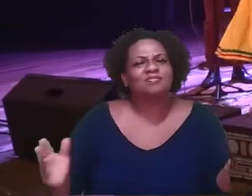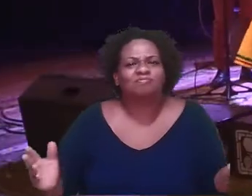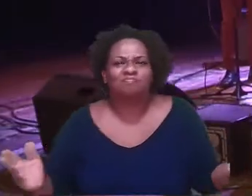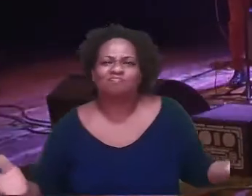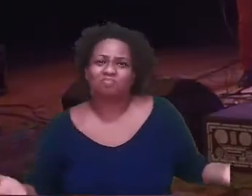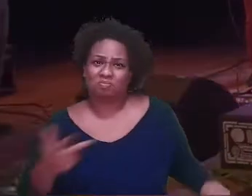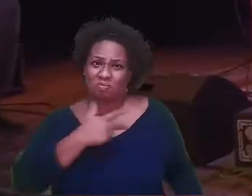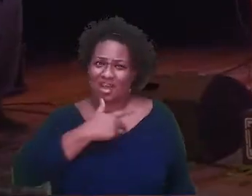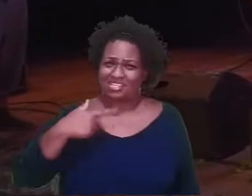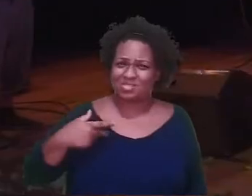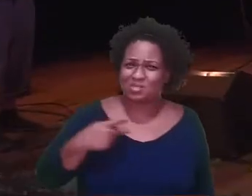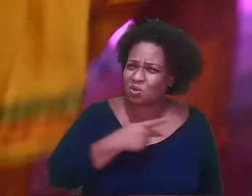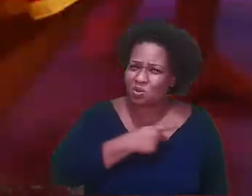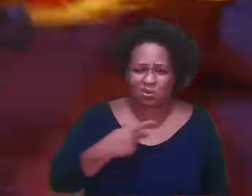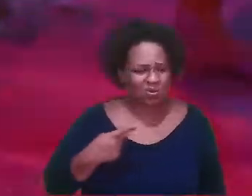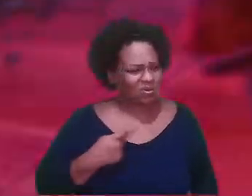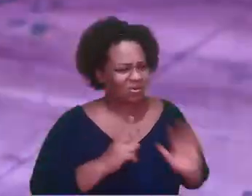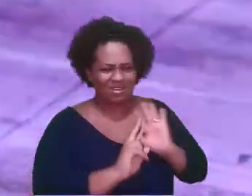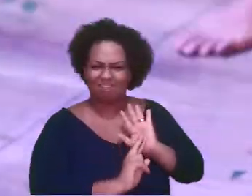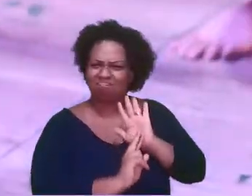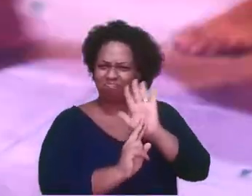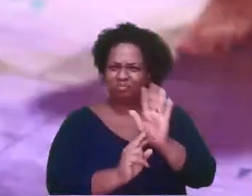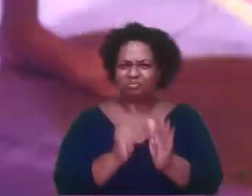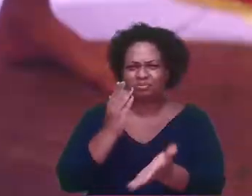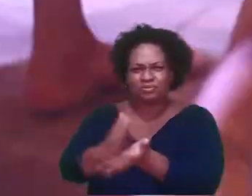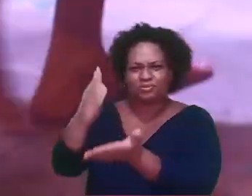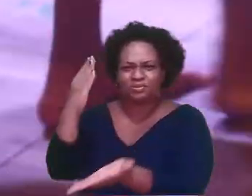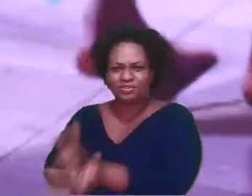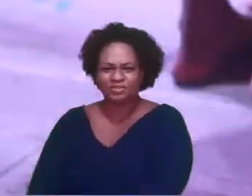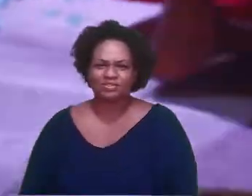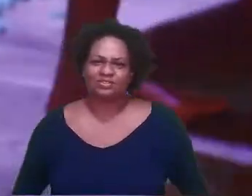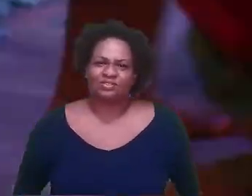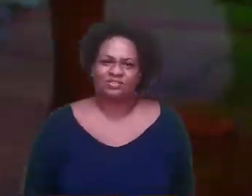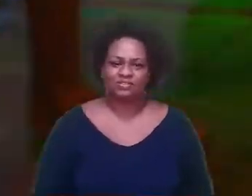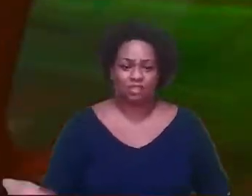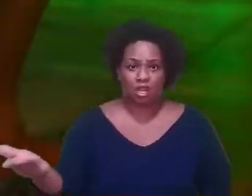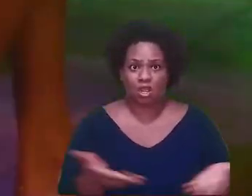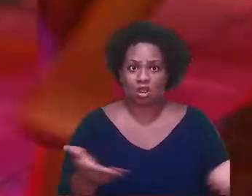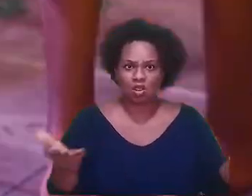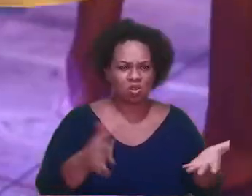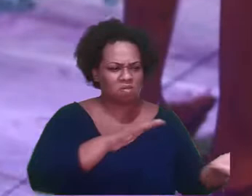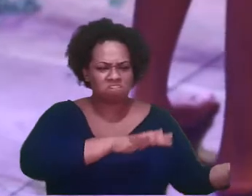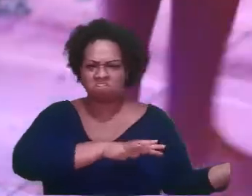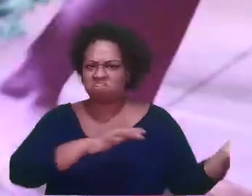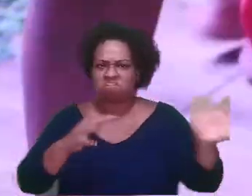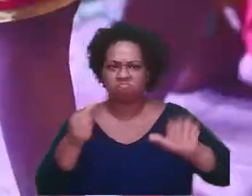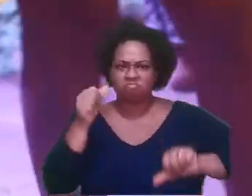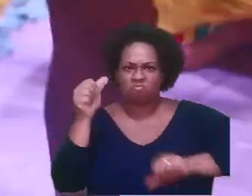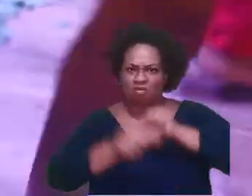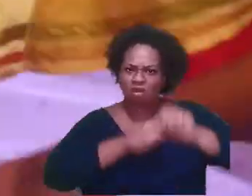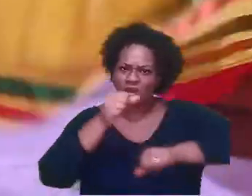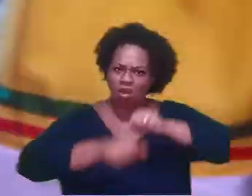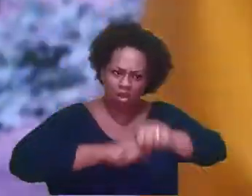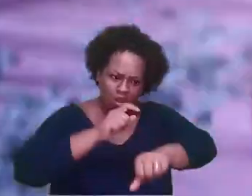na hora do pau comer. Tá na hora do pau comer. Tá na hora do pau comer. Tá na hora do pau comer. Tá